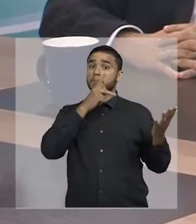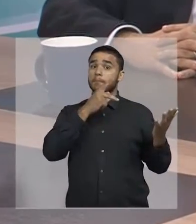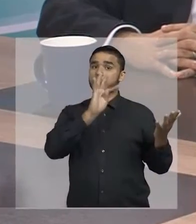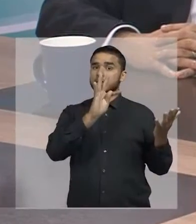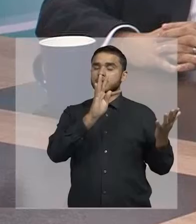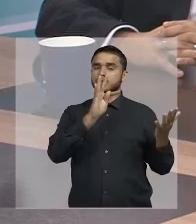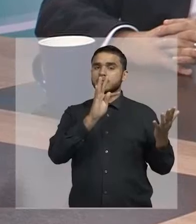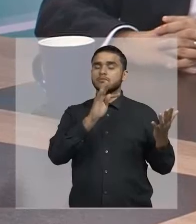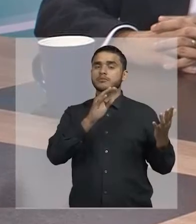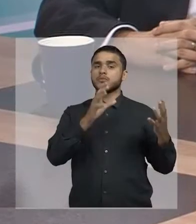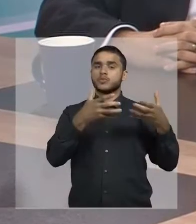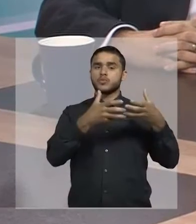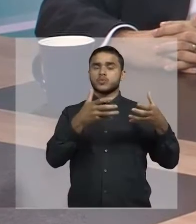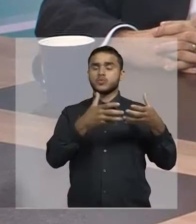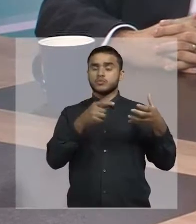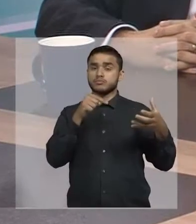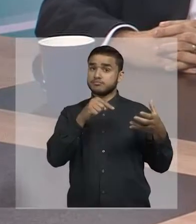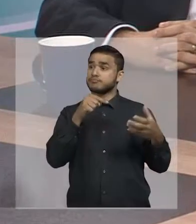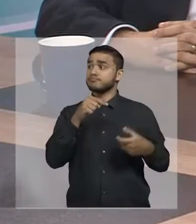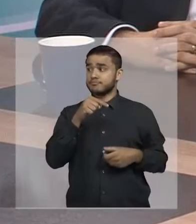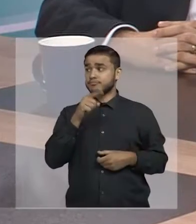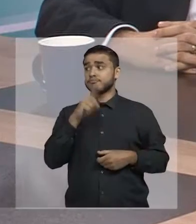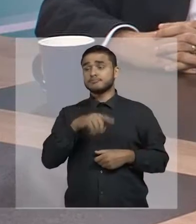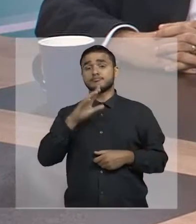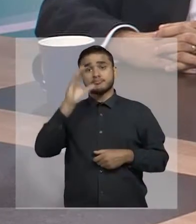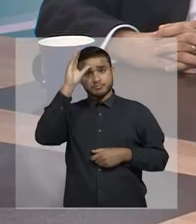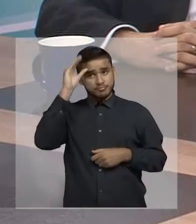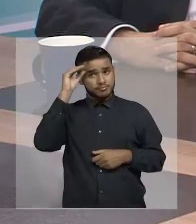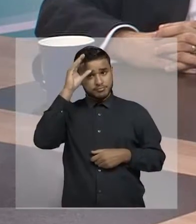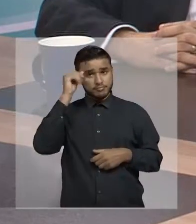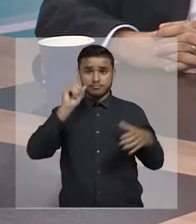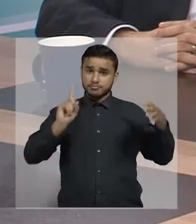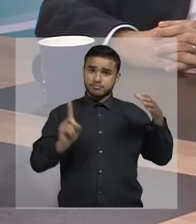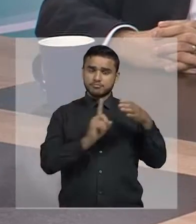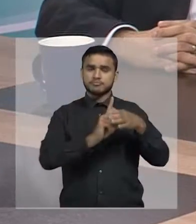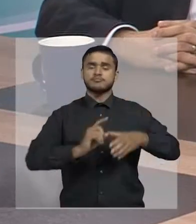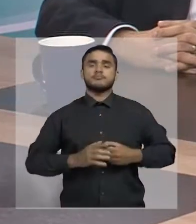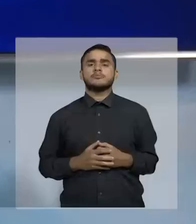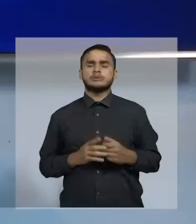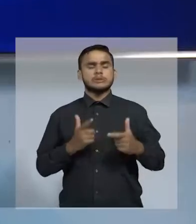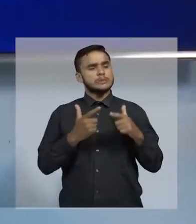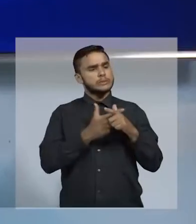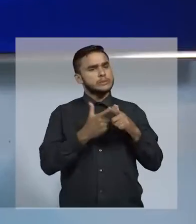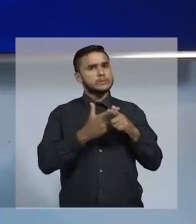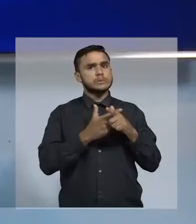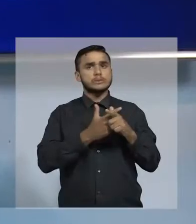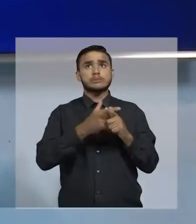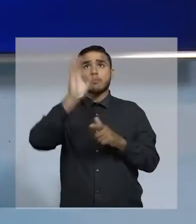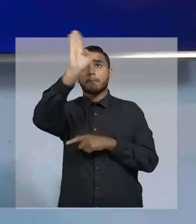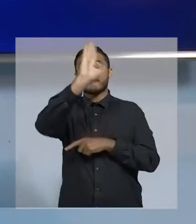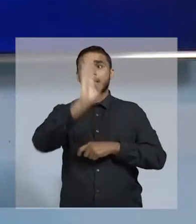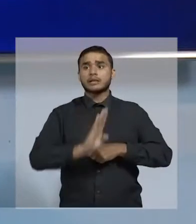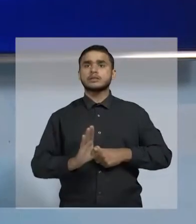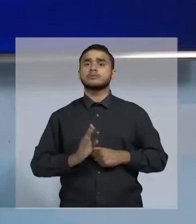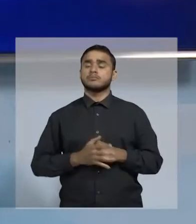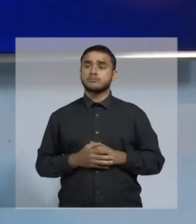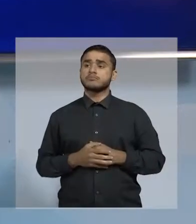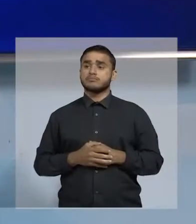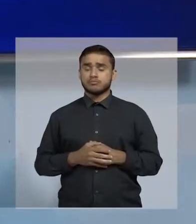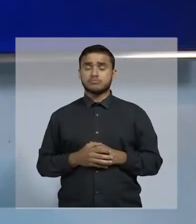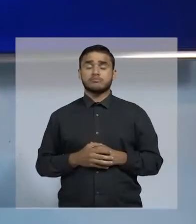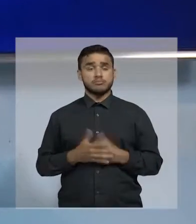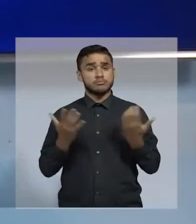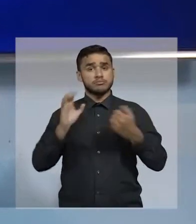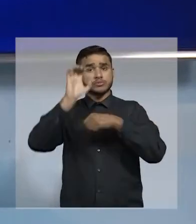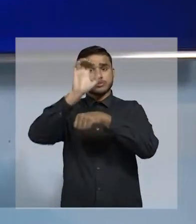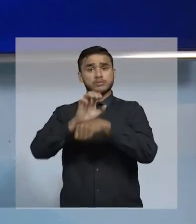E com todo o desgaste do Partido dos Trabalhadores, no Brasil inteiro, inclusive no estado do Ceará